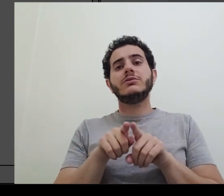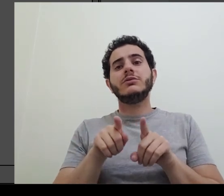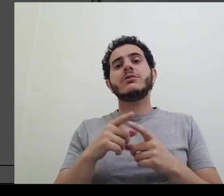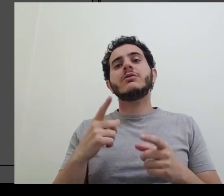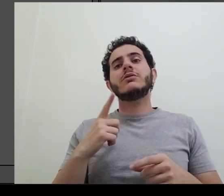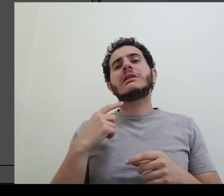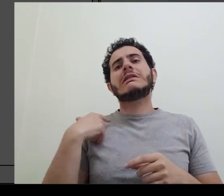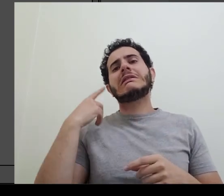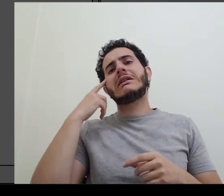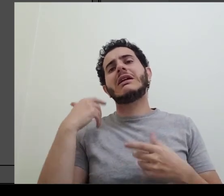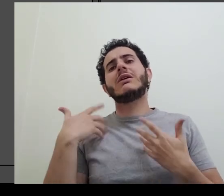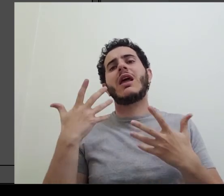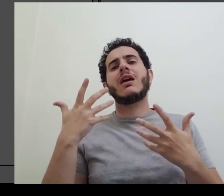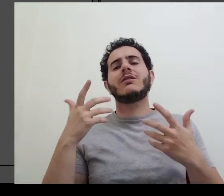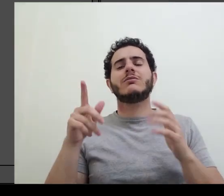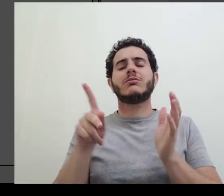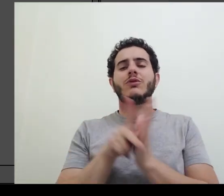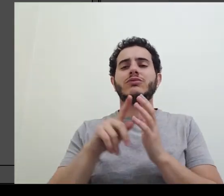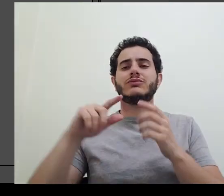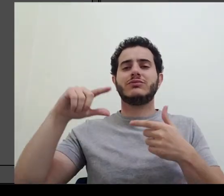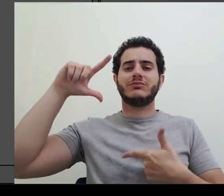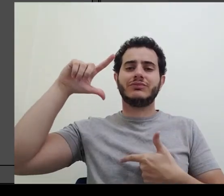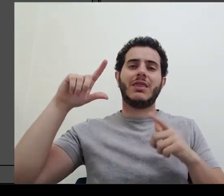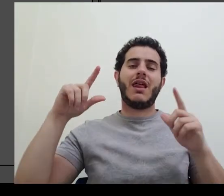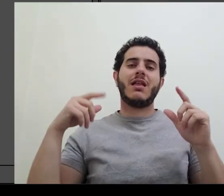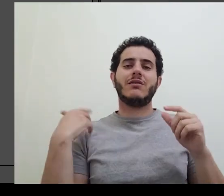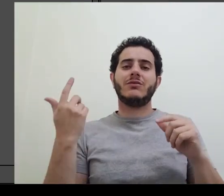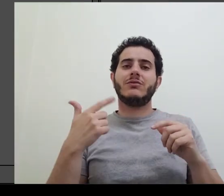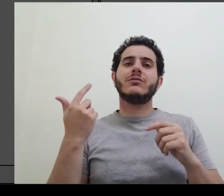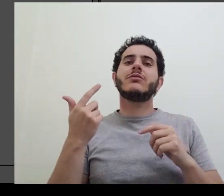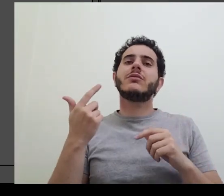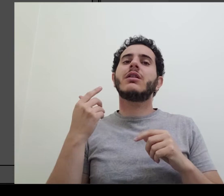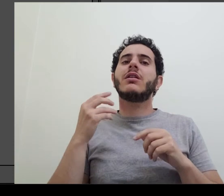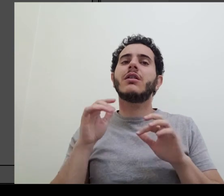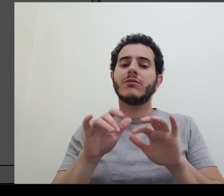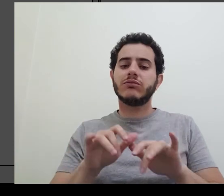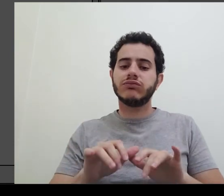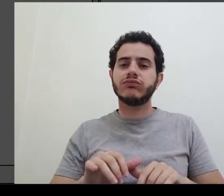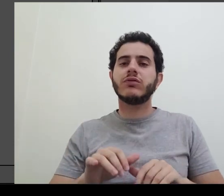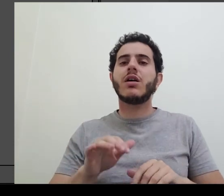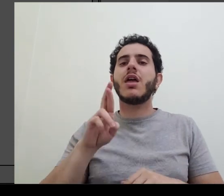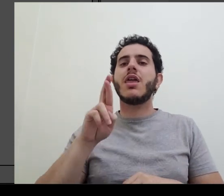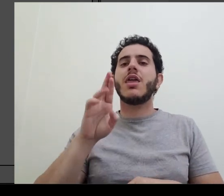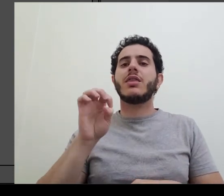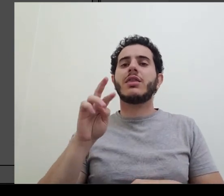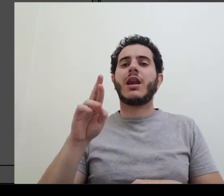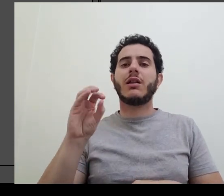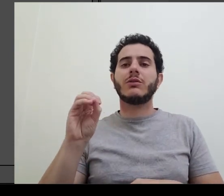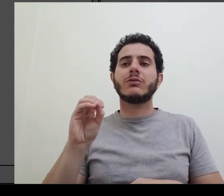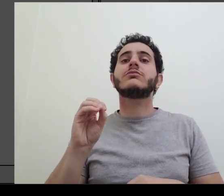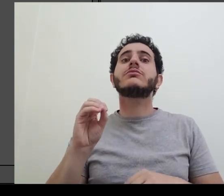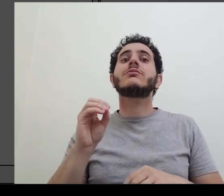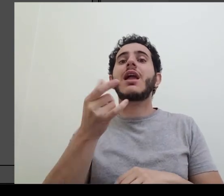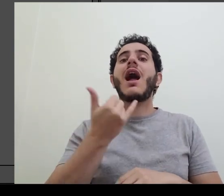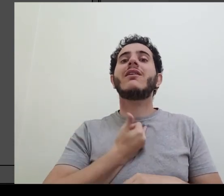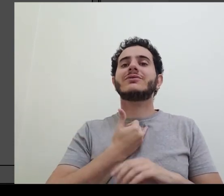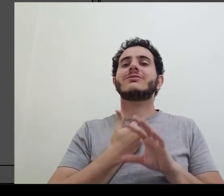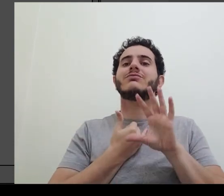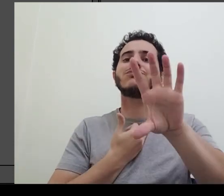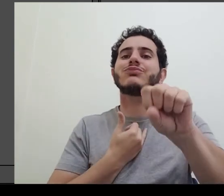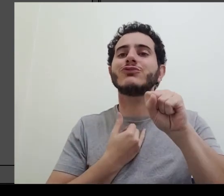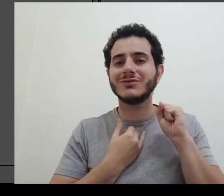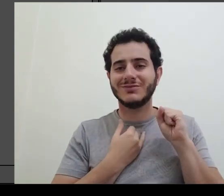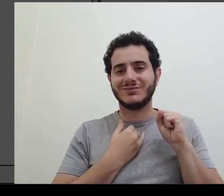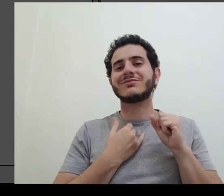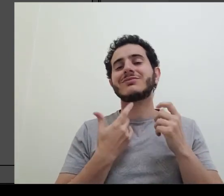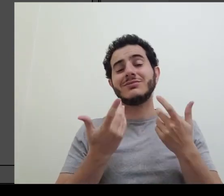por exemplo, eu quero encontrar retratos. Você digita aqui, ele já vai, ó, só de busca. Ele vai fazer a busca na coleção que você quiser. Então, a ideia do Lightroom